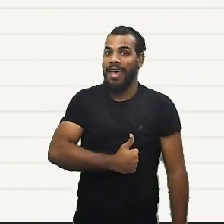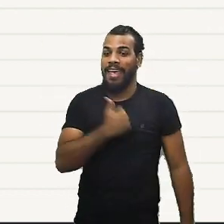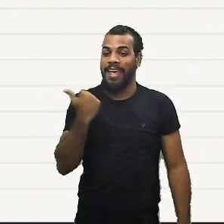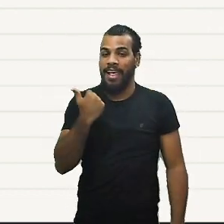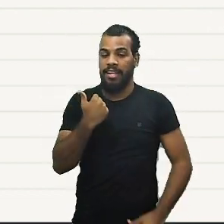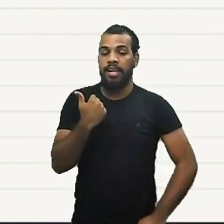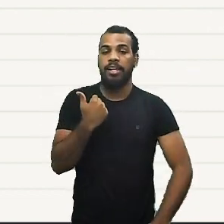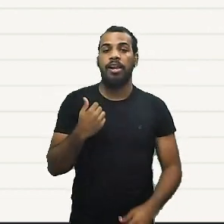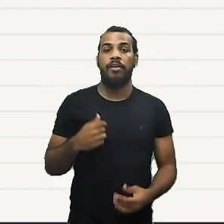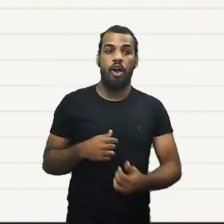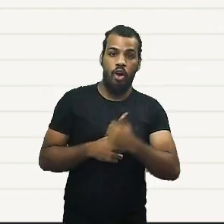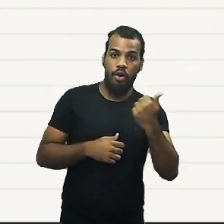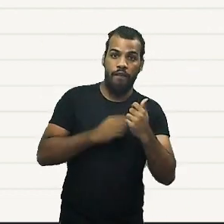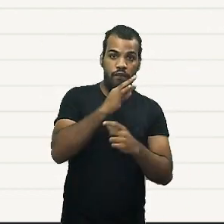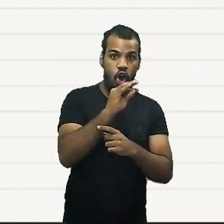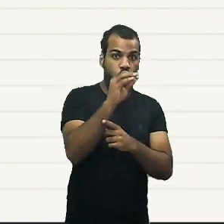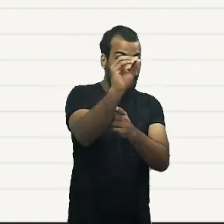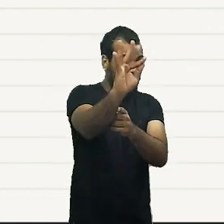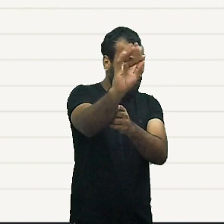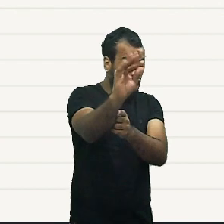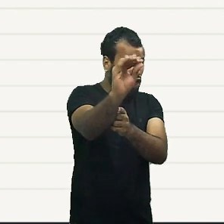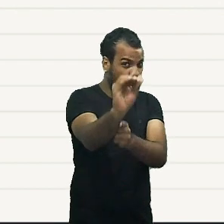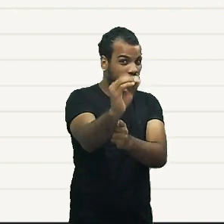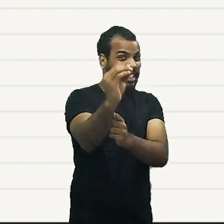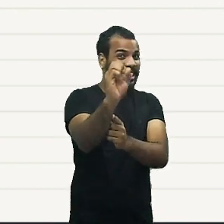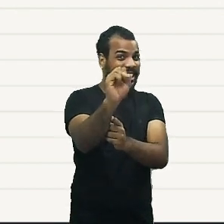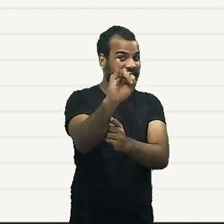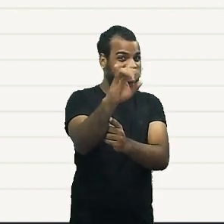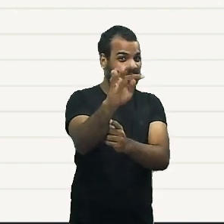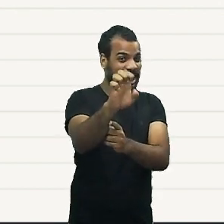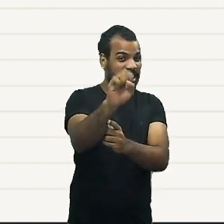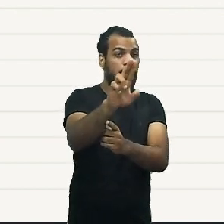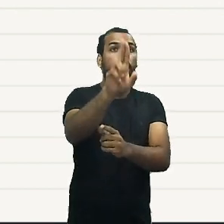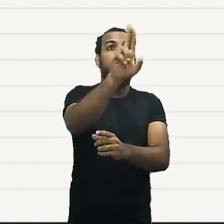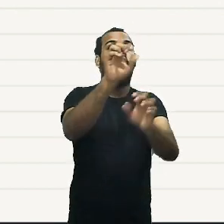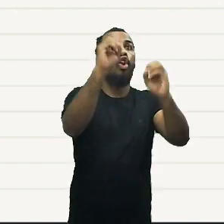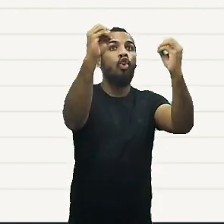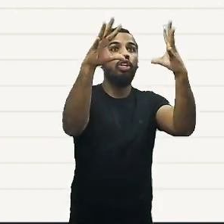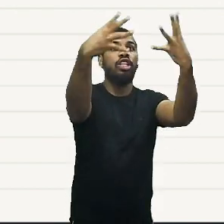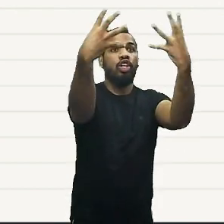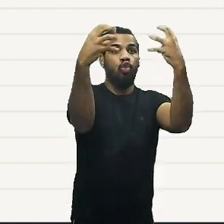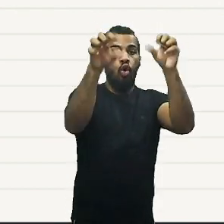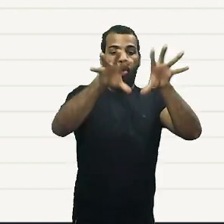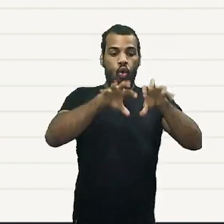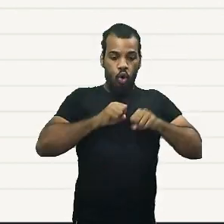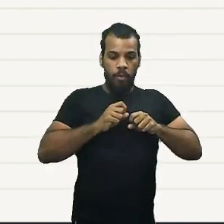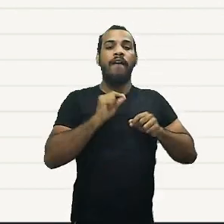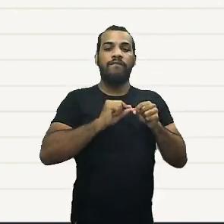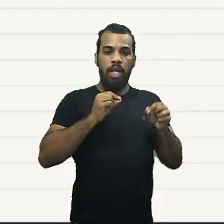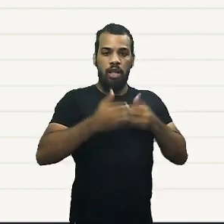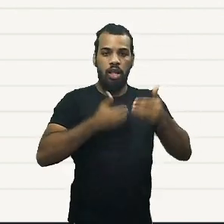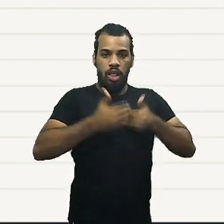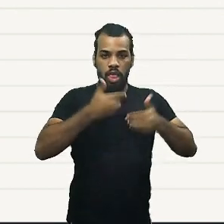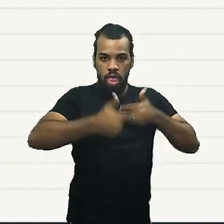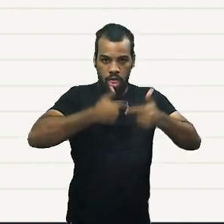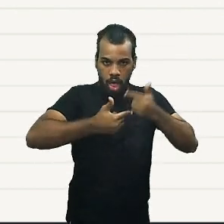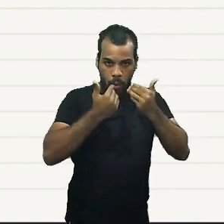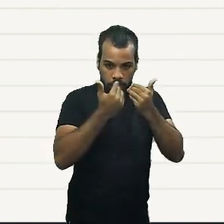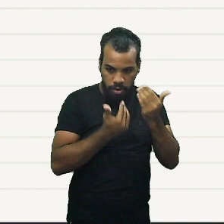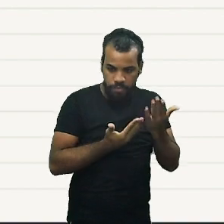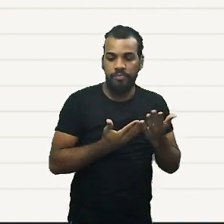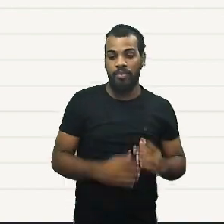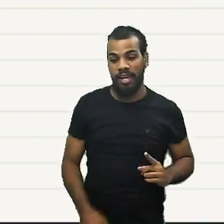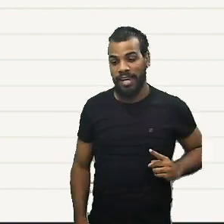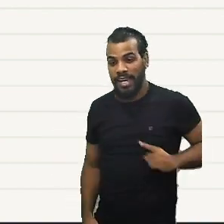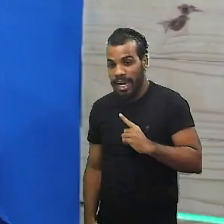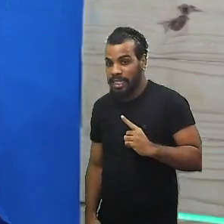da luz. Na quimiossíntese, você vai produzir comida usando a energia de substâncias químicas. Aí você pode